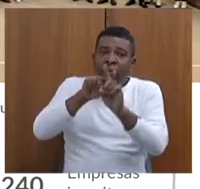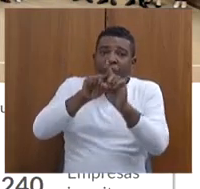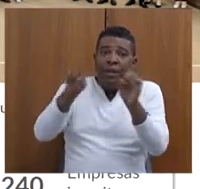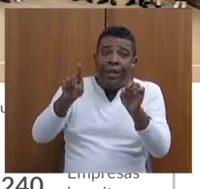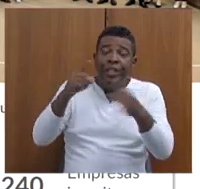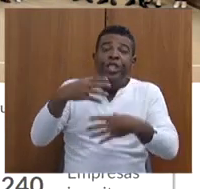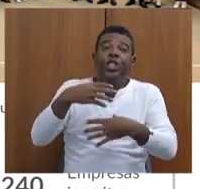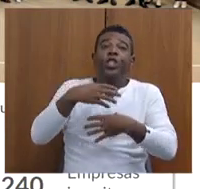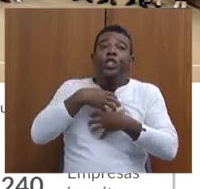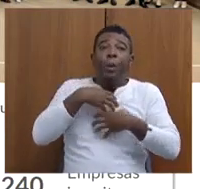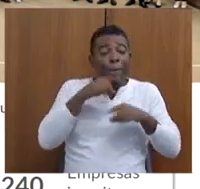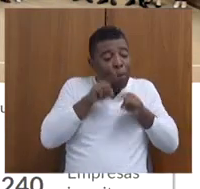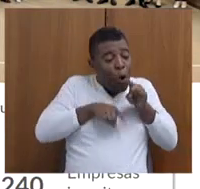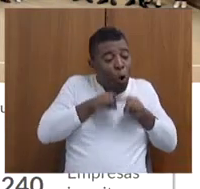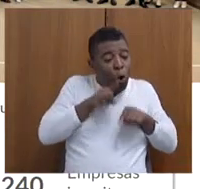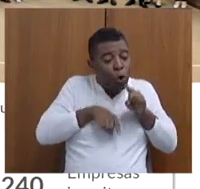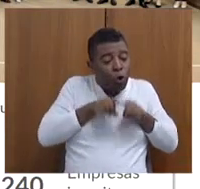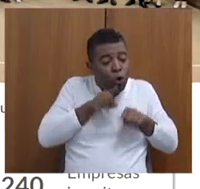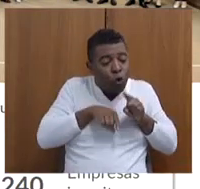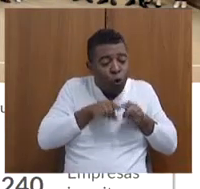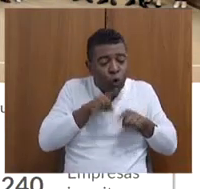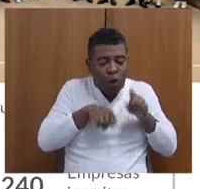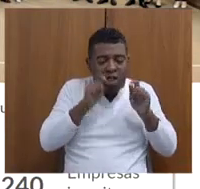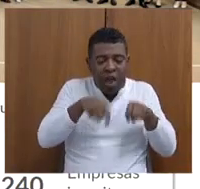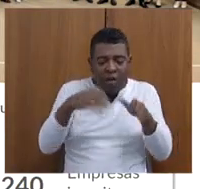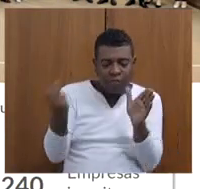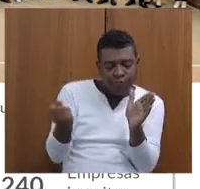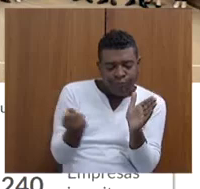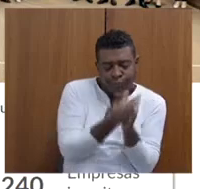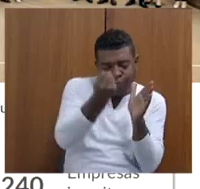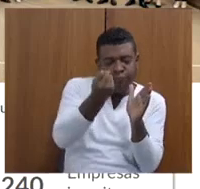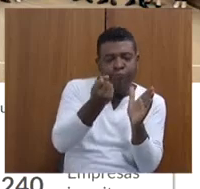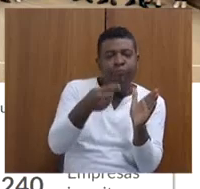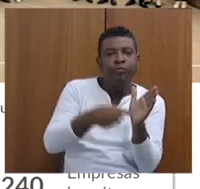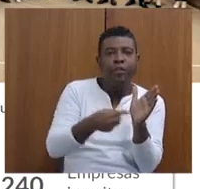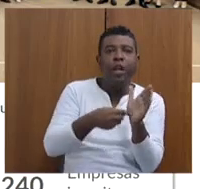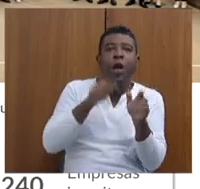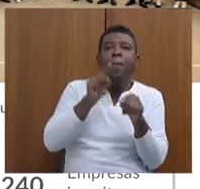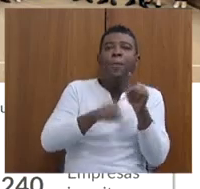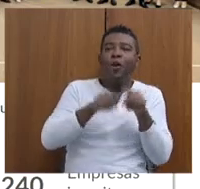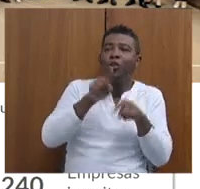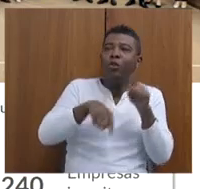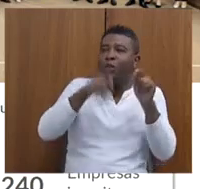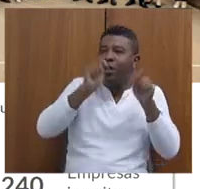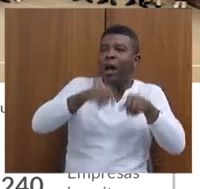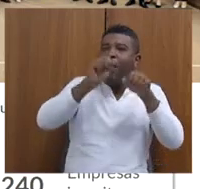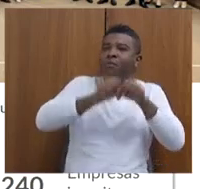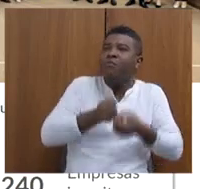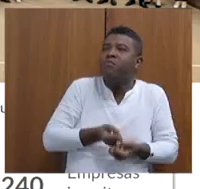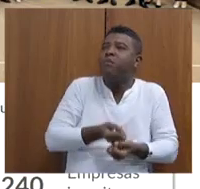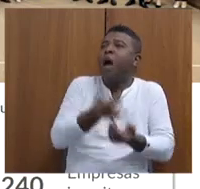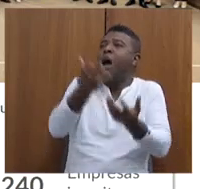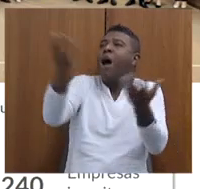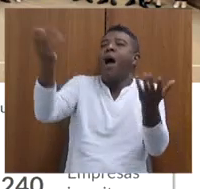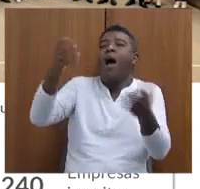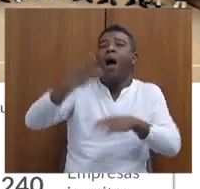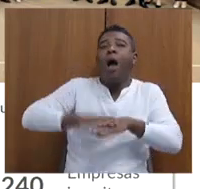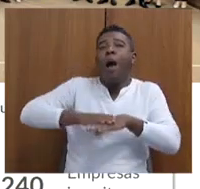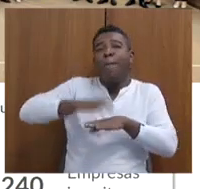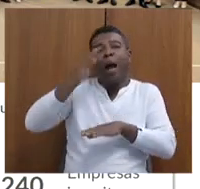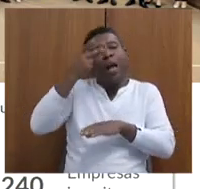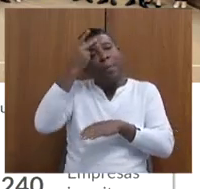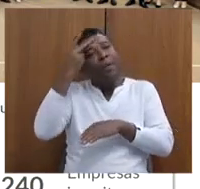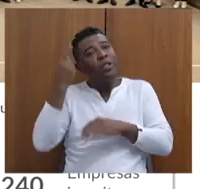que possa carimbar este produto para que ele possa ser consumido por mais e mais pessoas no mundo